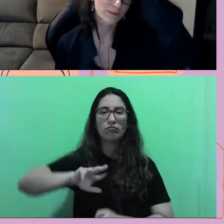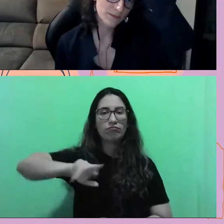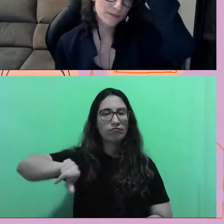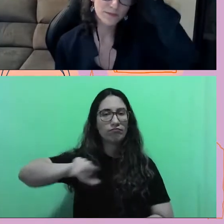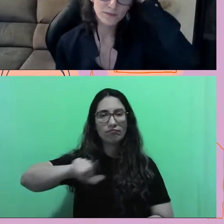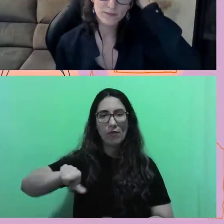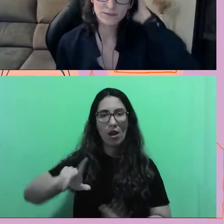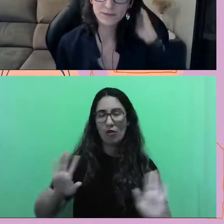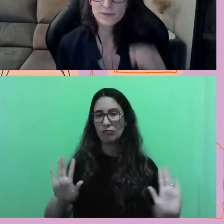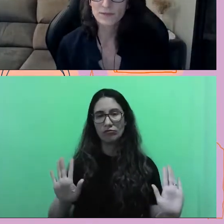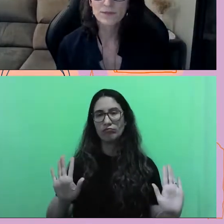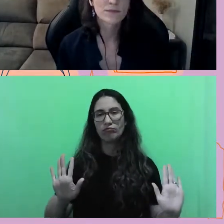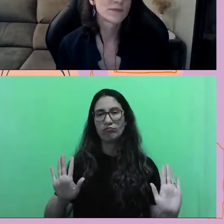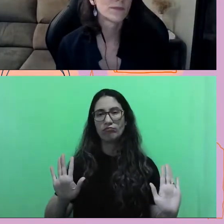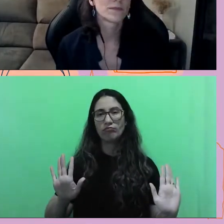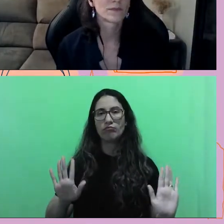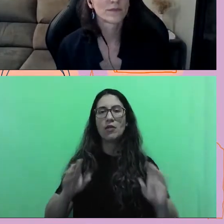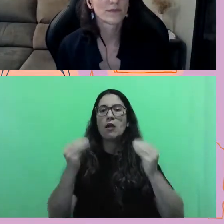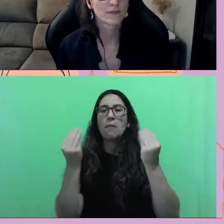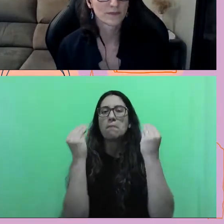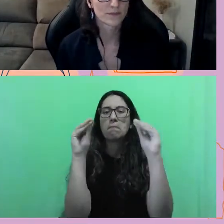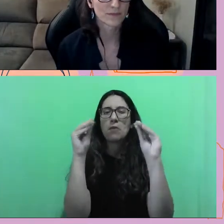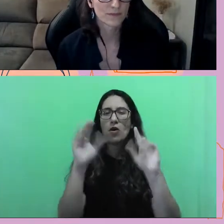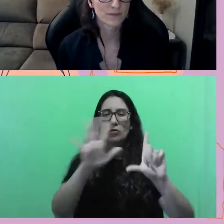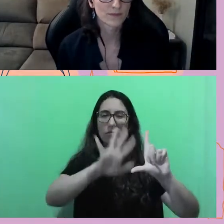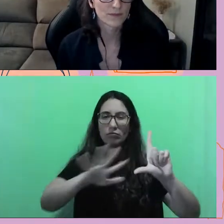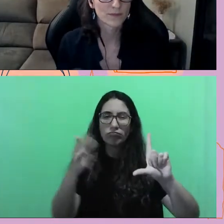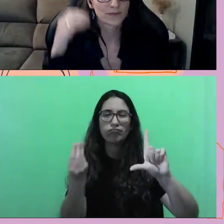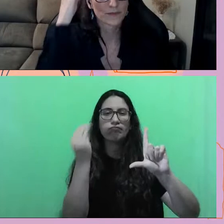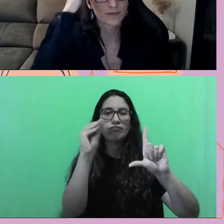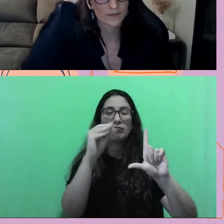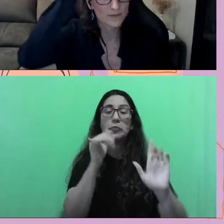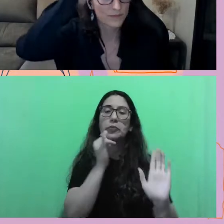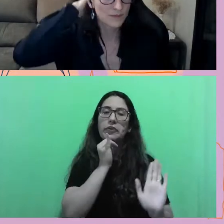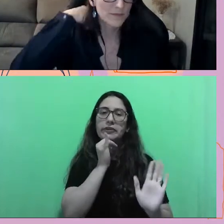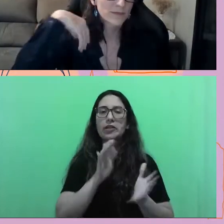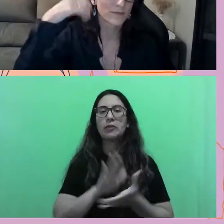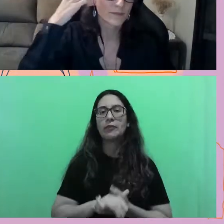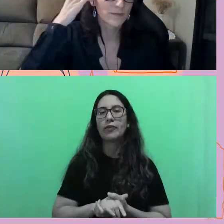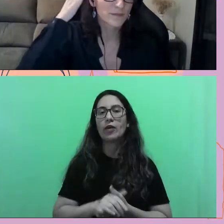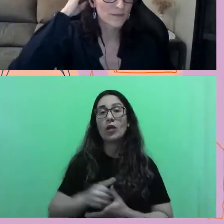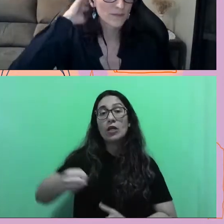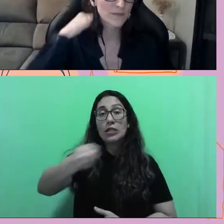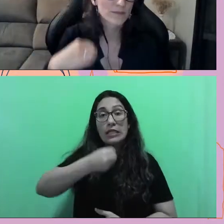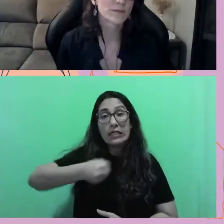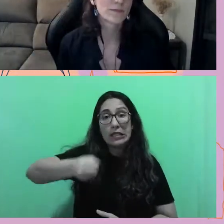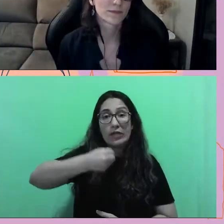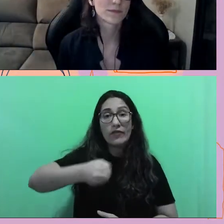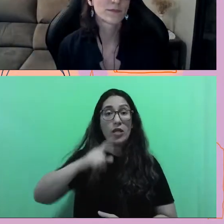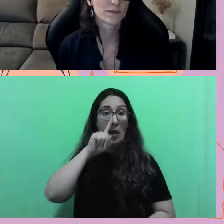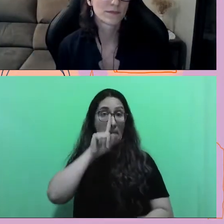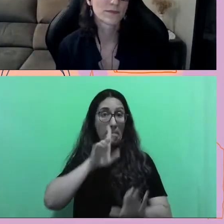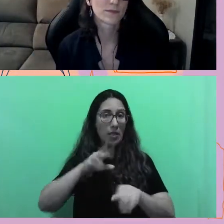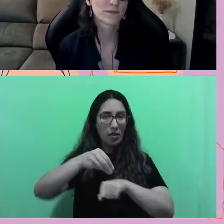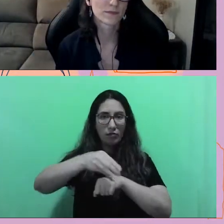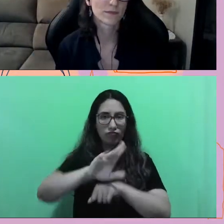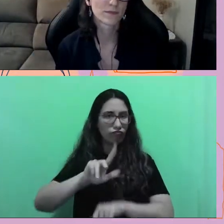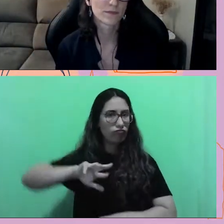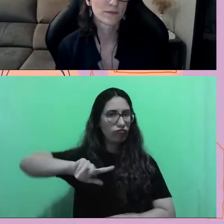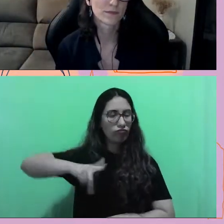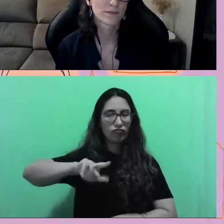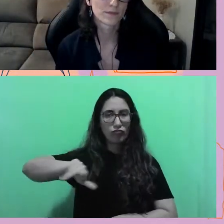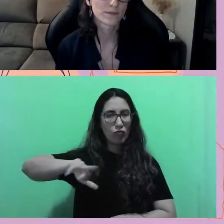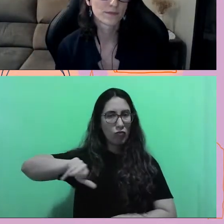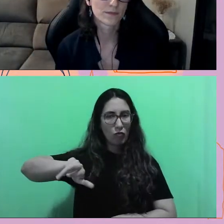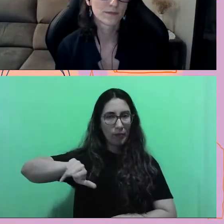não faz postagens apontando, por exemplo, para os perigos do álcool. Mas quando a